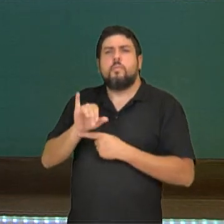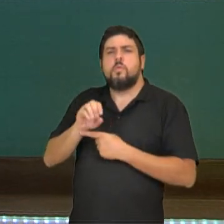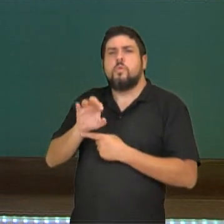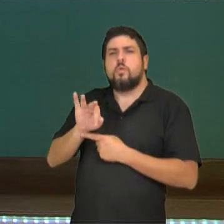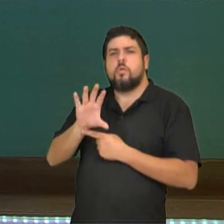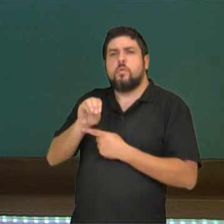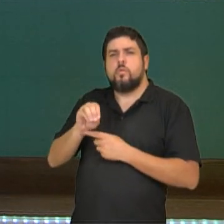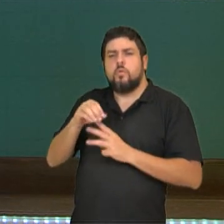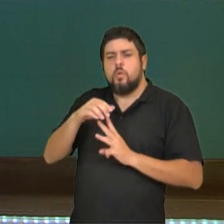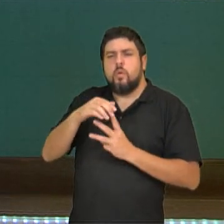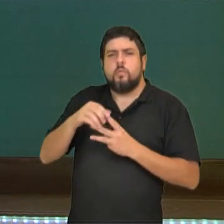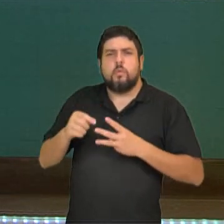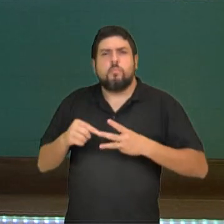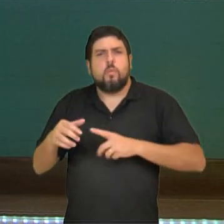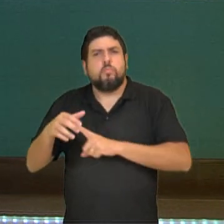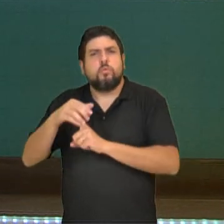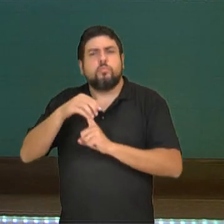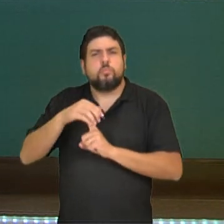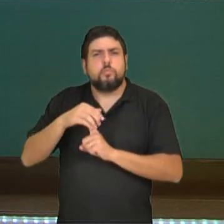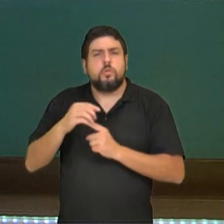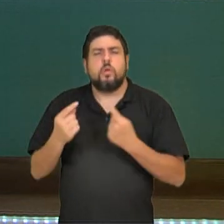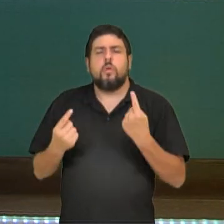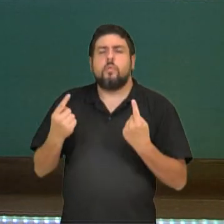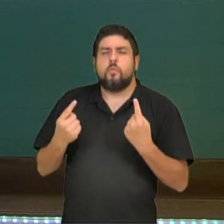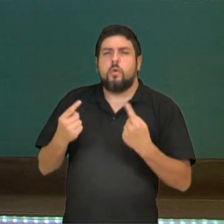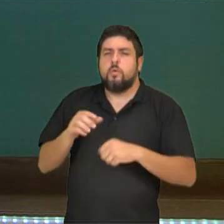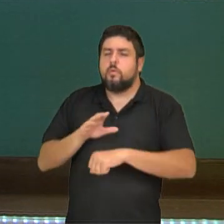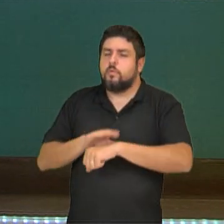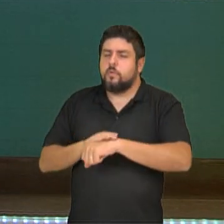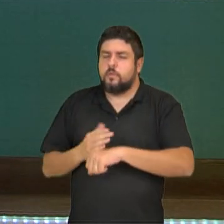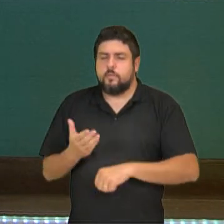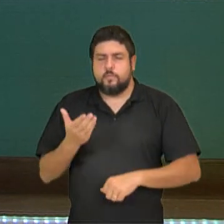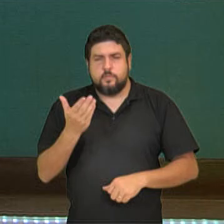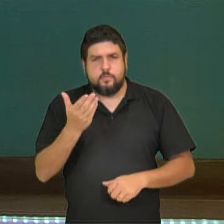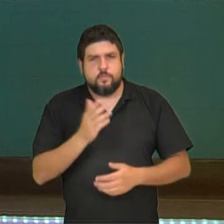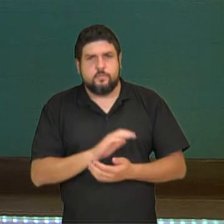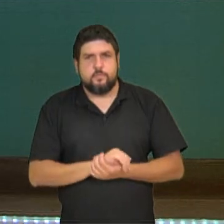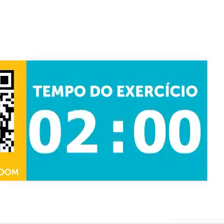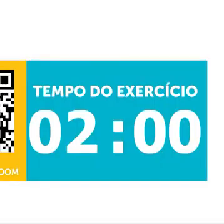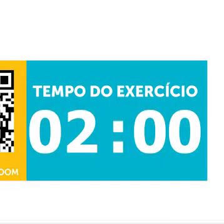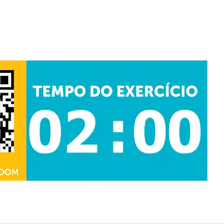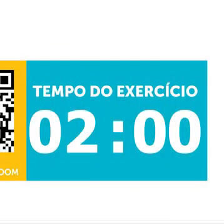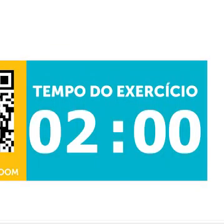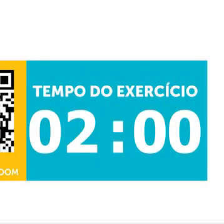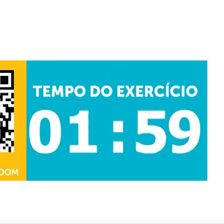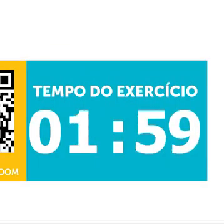para combater o agente causador dessa doença. Eu vou dar um tempinho e eu já retorno.